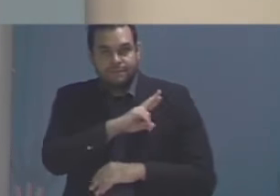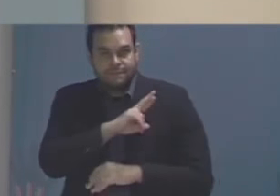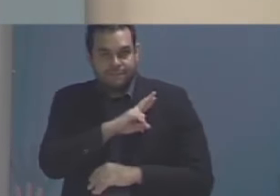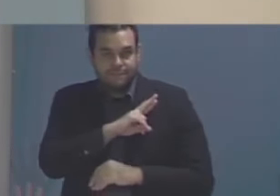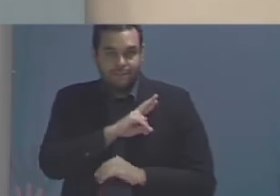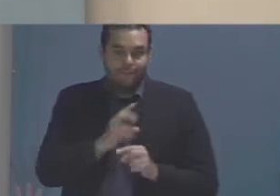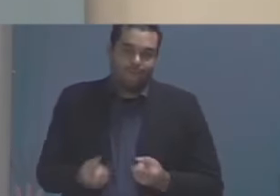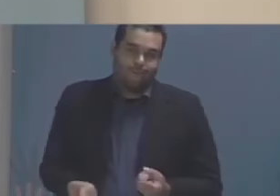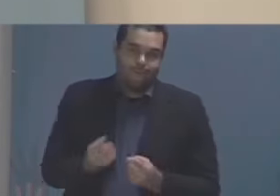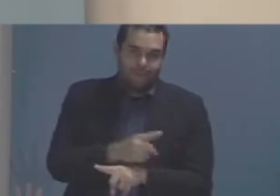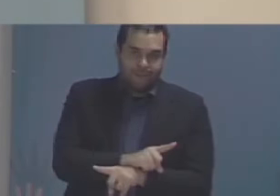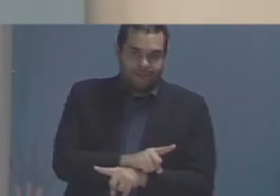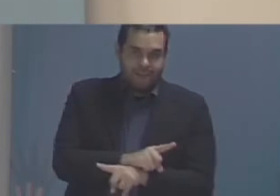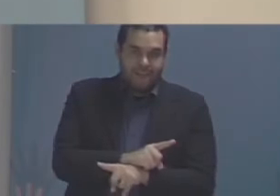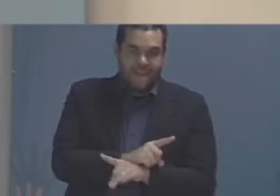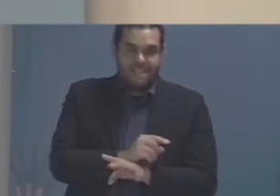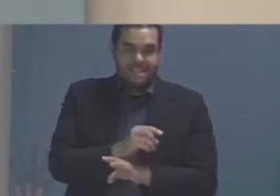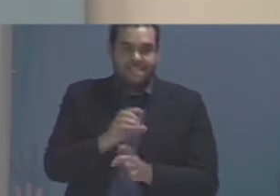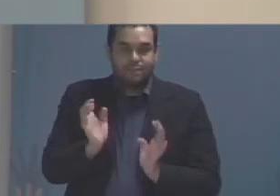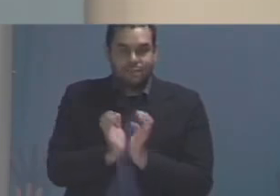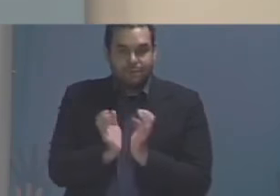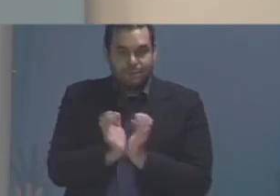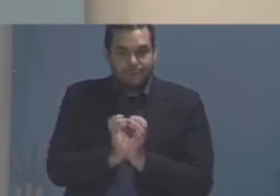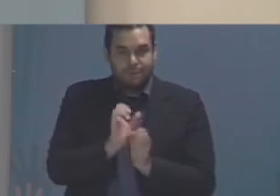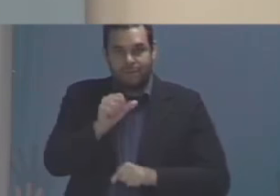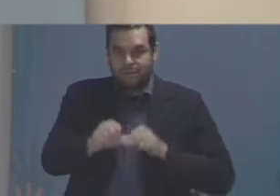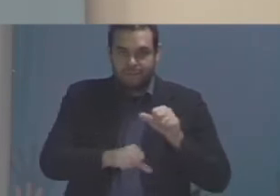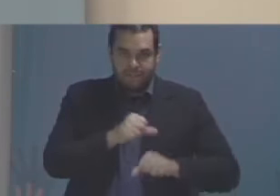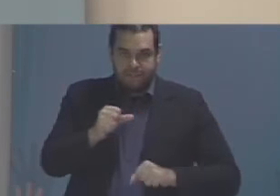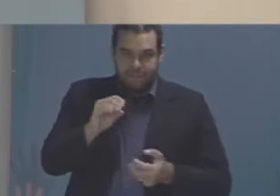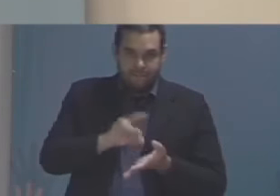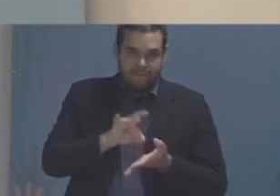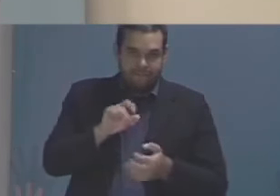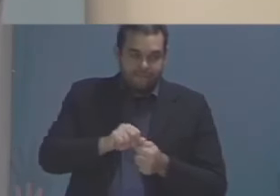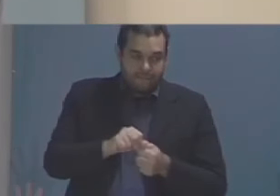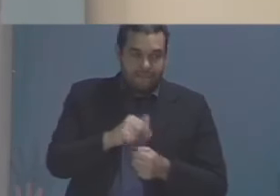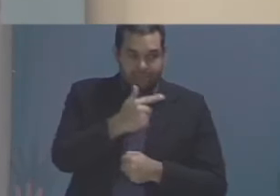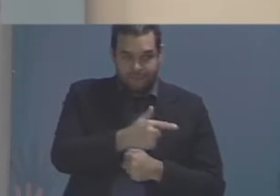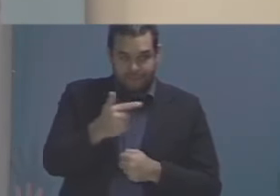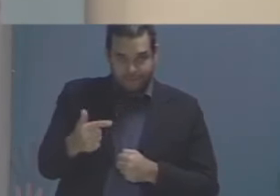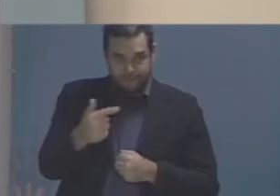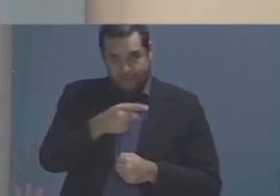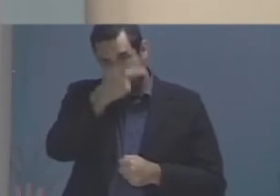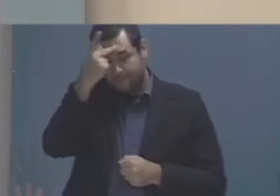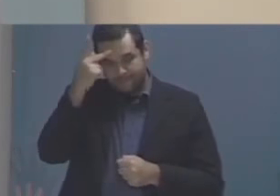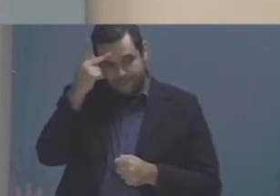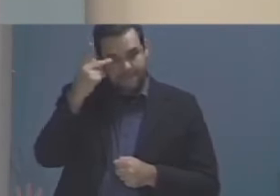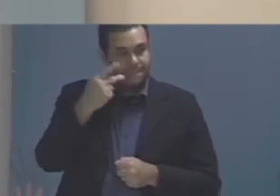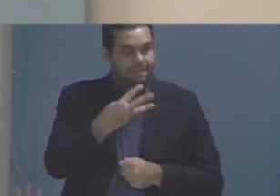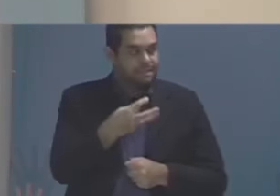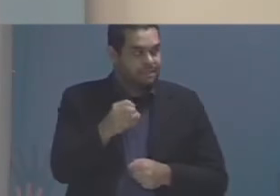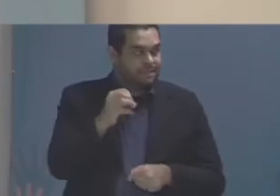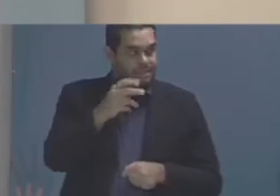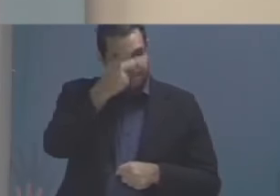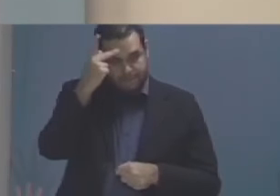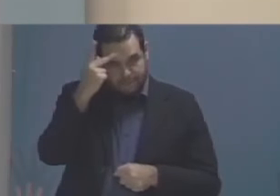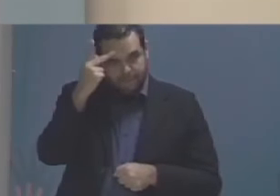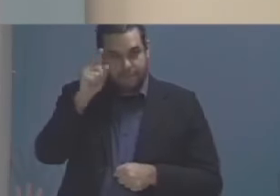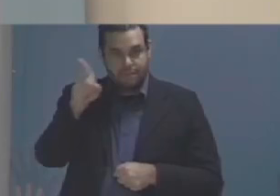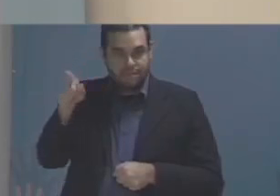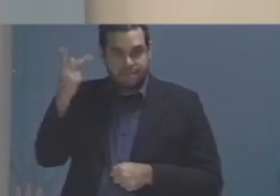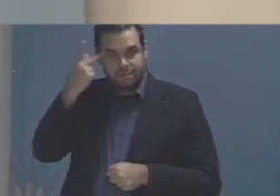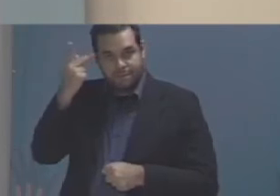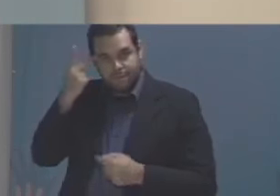pelo contrário, a chapa Renovação da Psicologia ela é feita por 22 pessoas no Federal, 30 pessoas no Rio, 30 pessoas em São